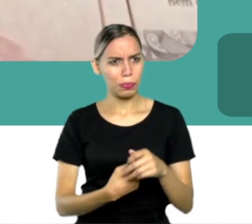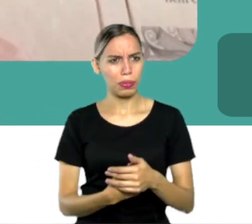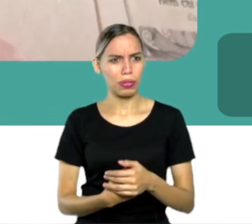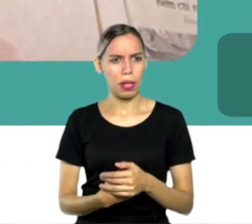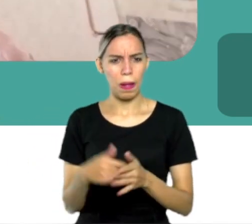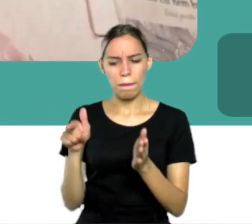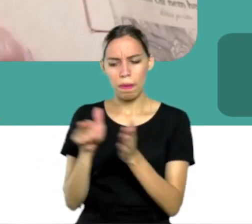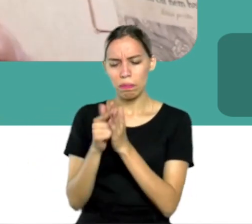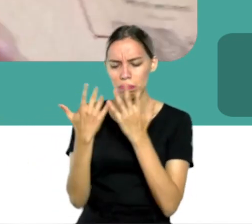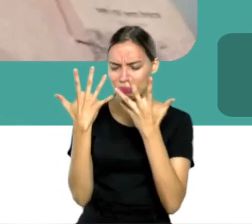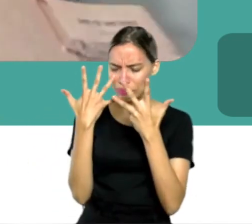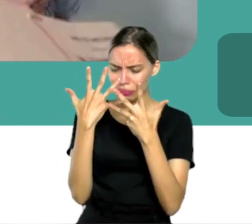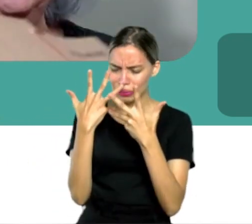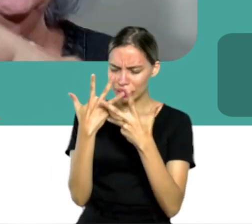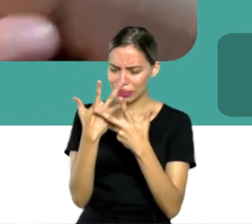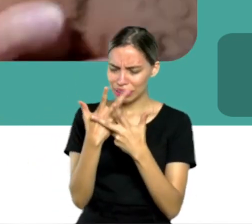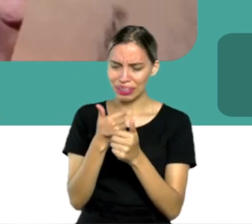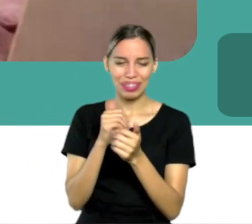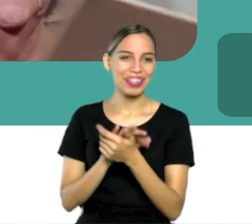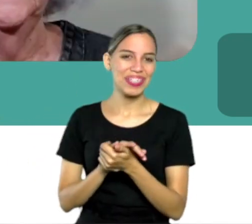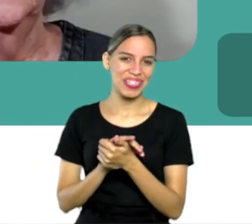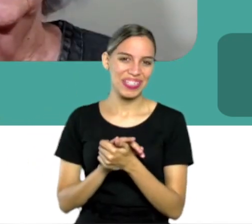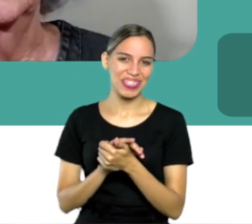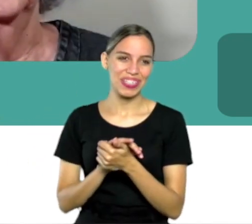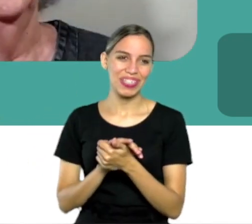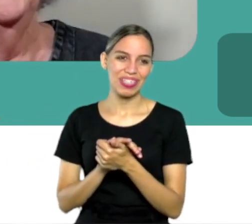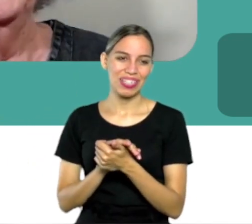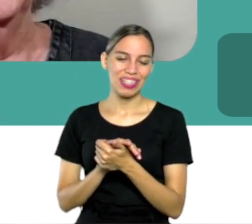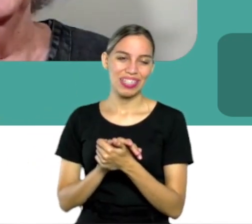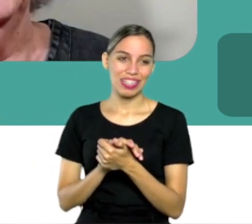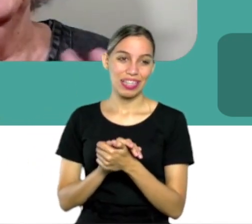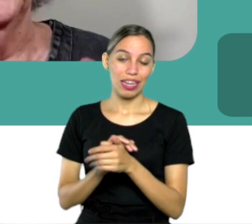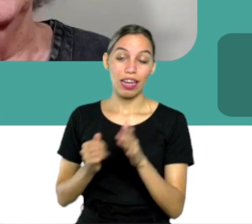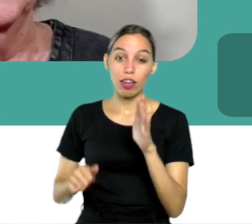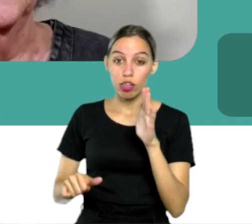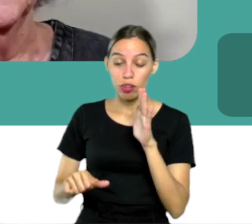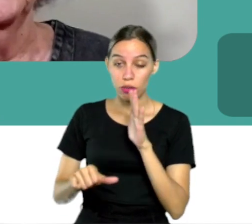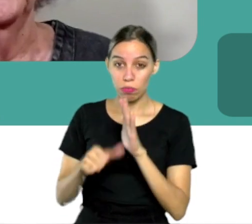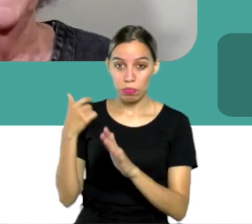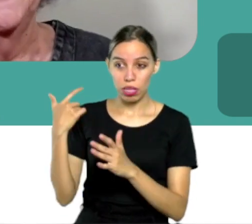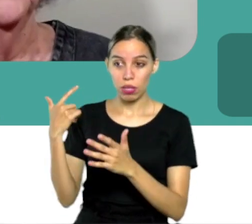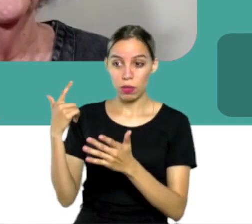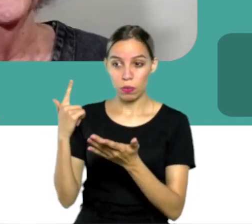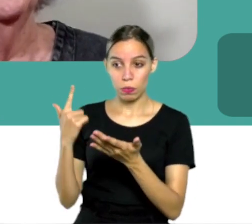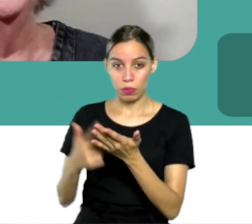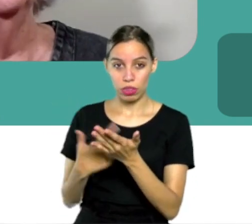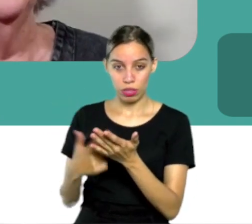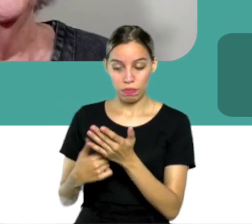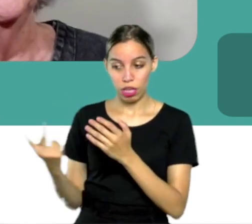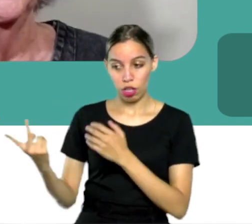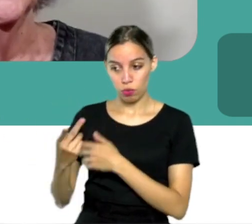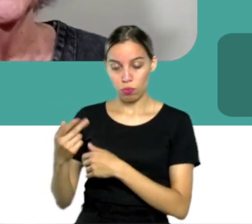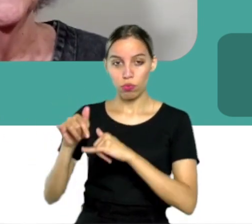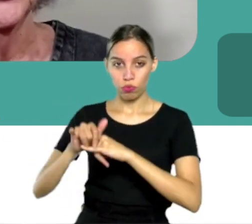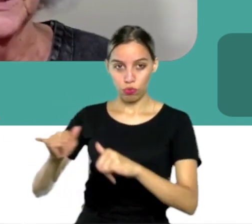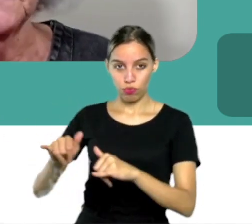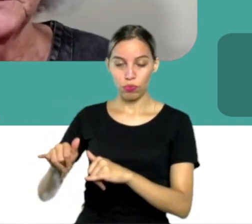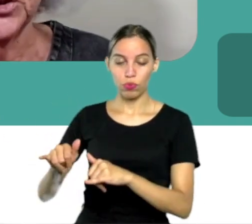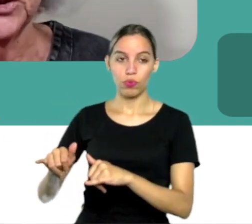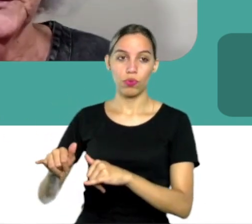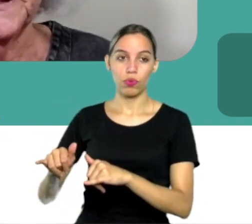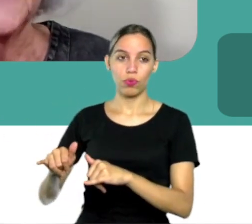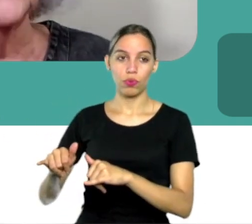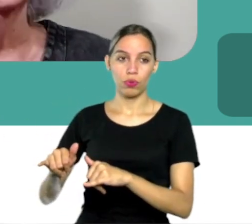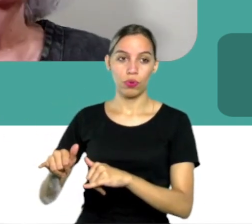papel maravilhoso. E o primeiro livro que elas publicaram foi o da Maria Valéria Rezende, e elas